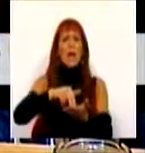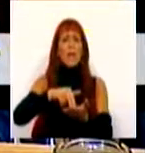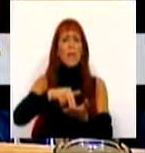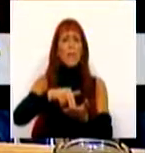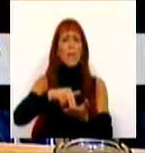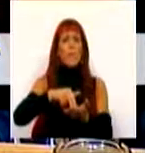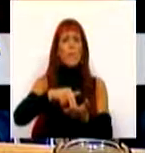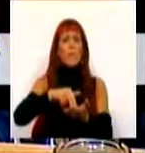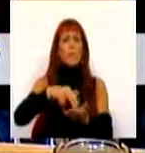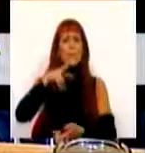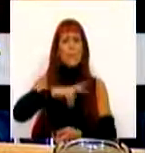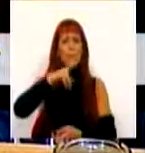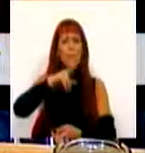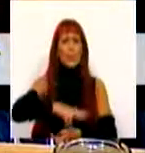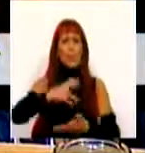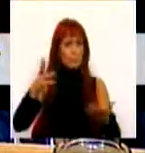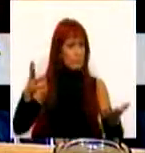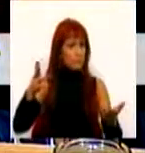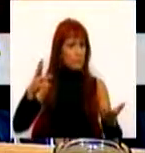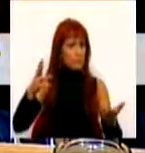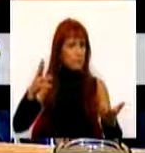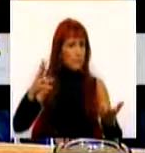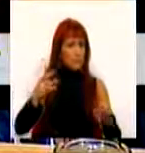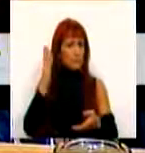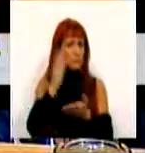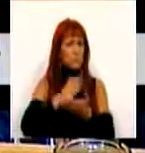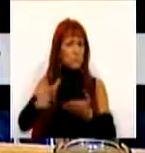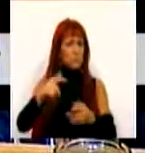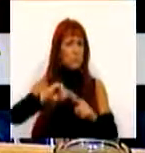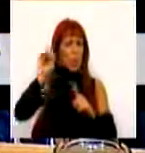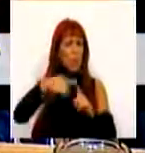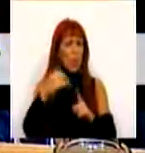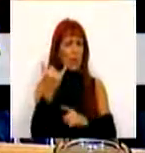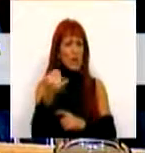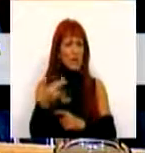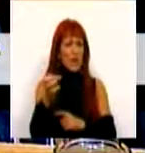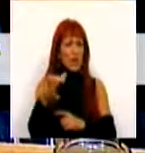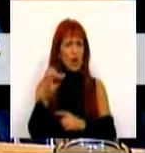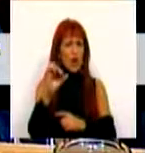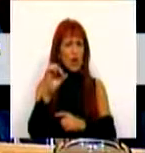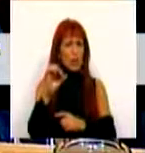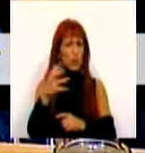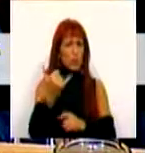a presença de Portugal a partir de 2018 na